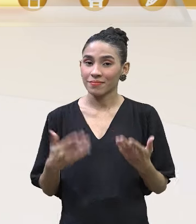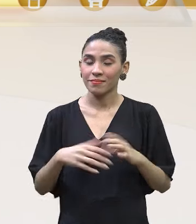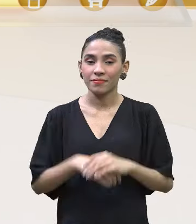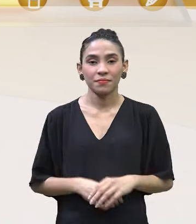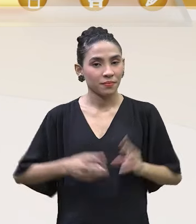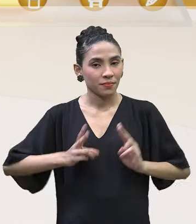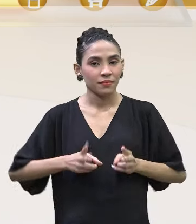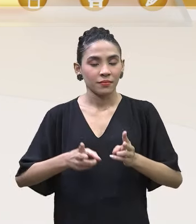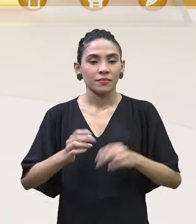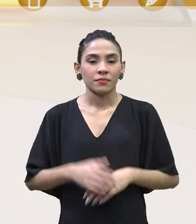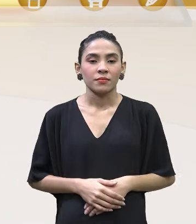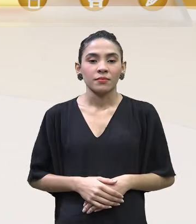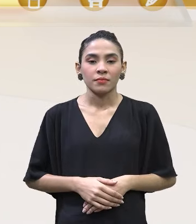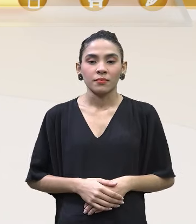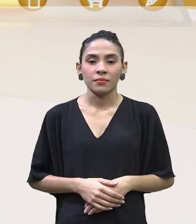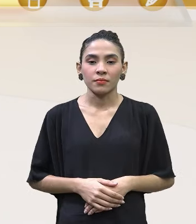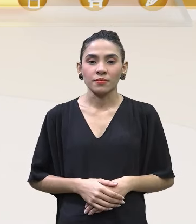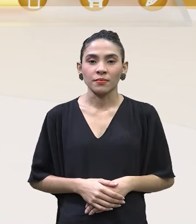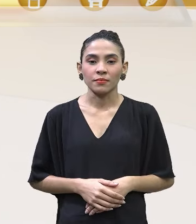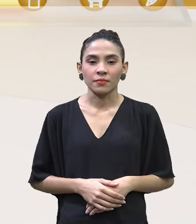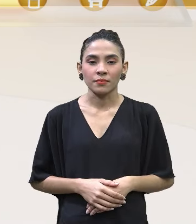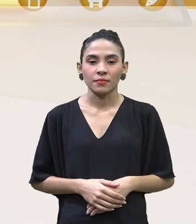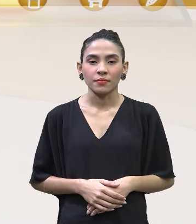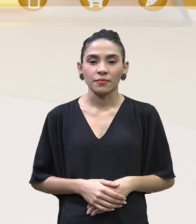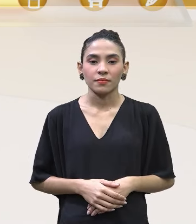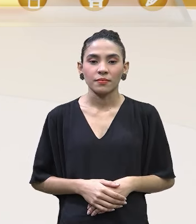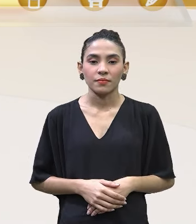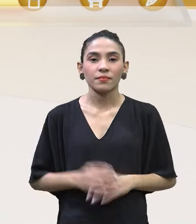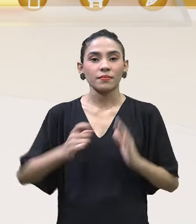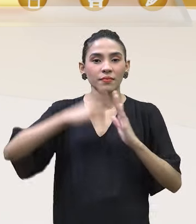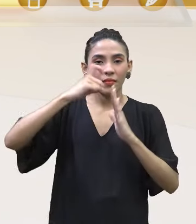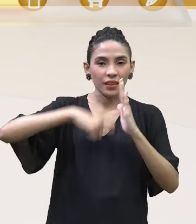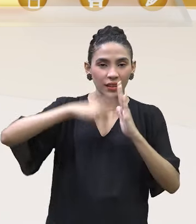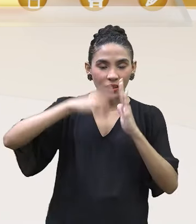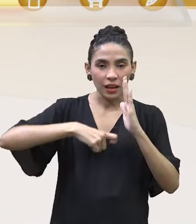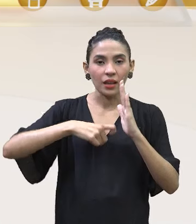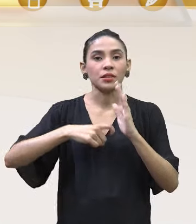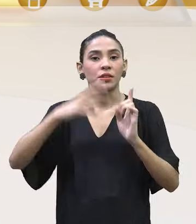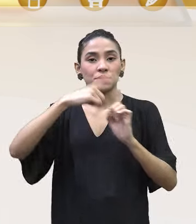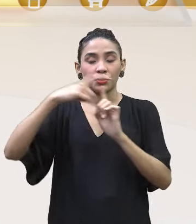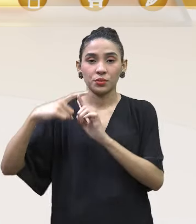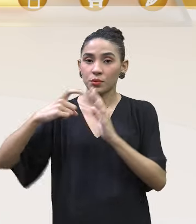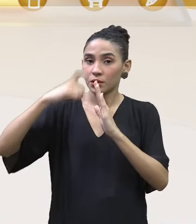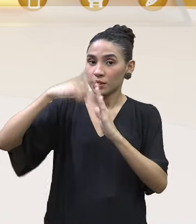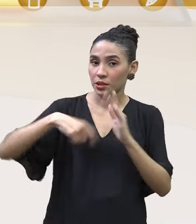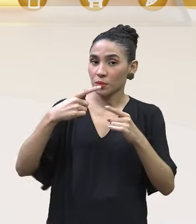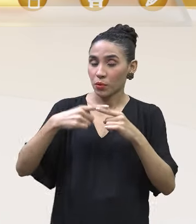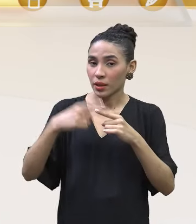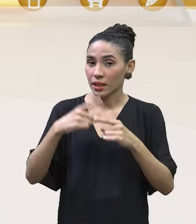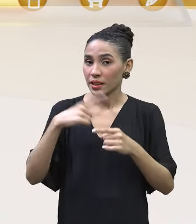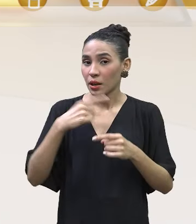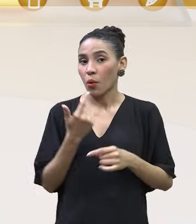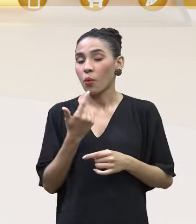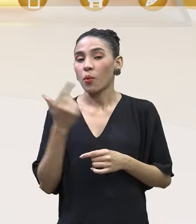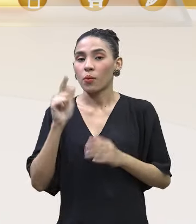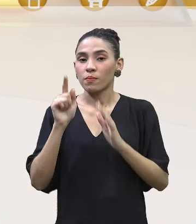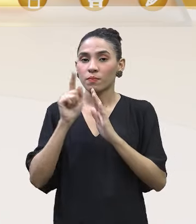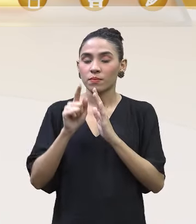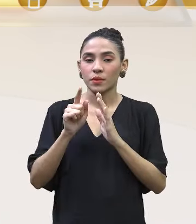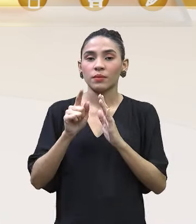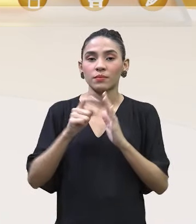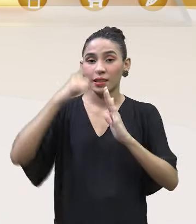vamos continuar ainda tratando aqui sobre os asos as taxas né os tipos de taxa porque agora tem uma outra bem importante que é a